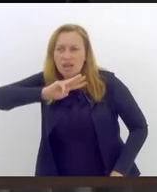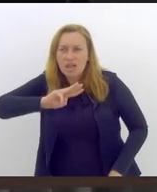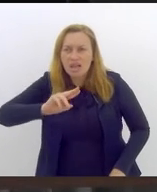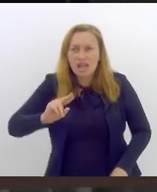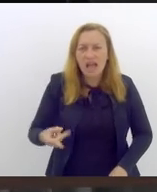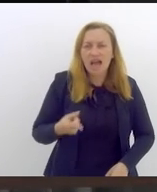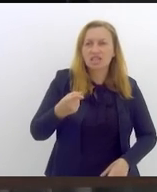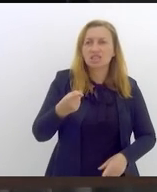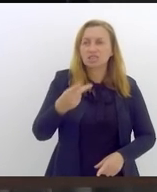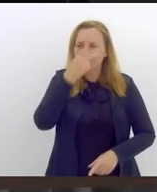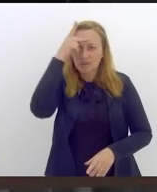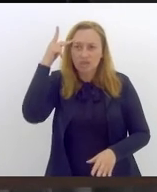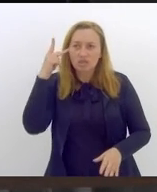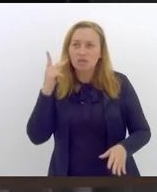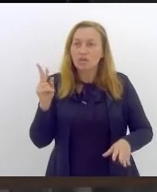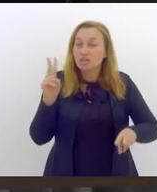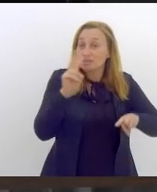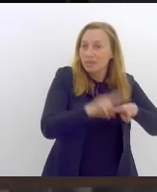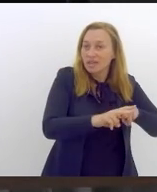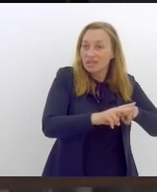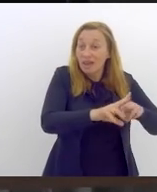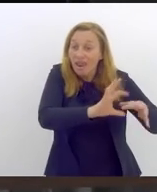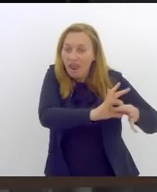de presos foram soltos